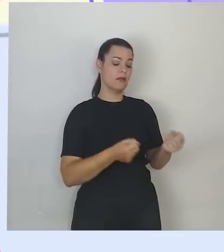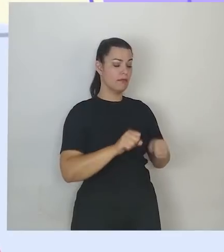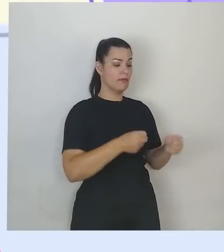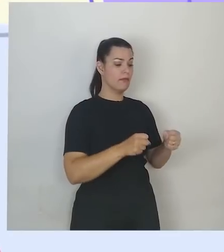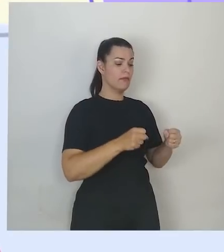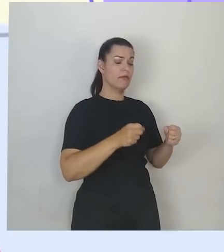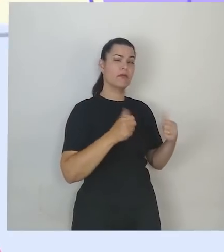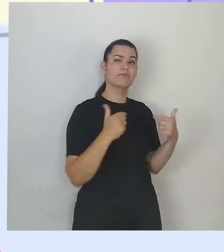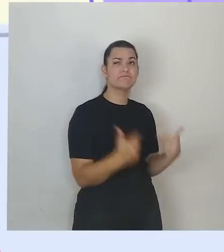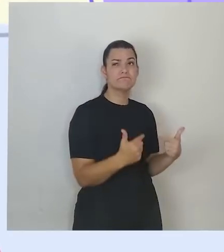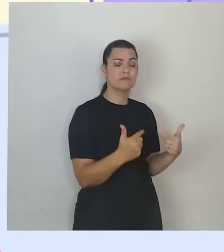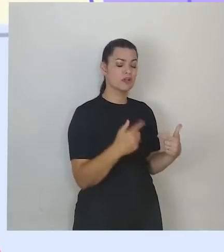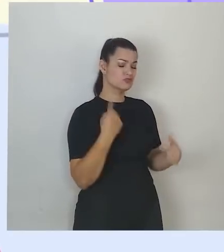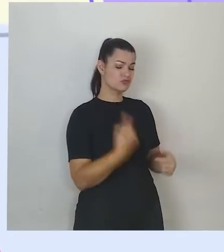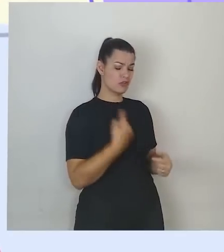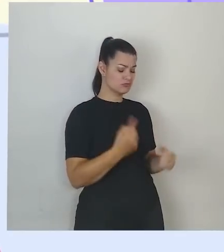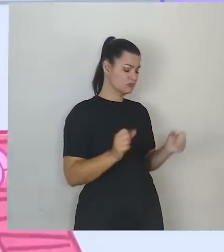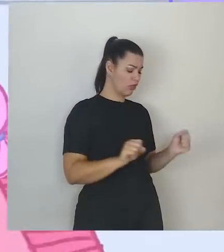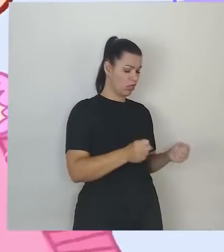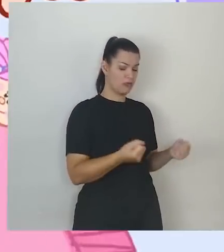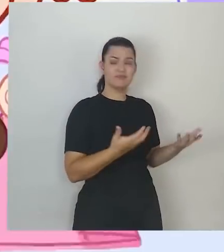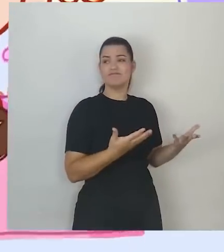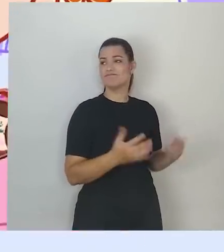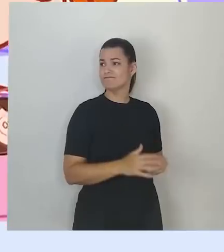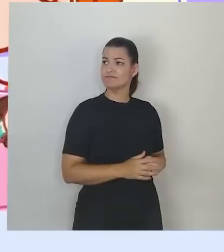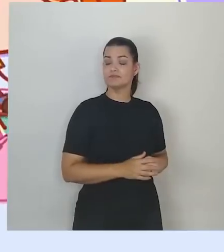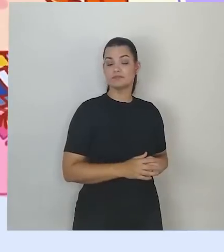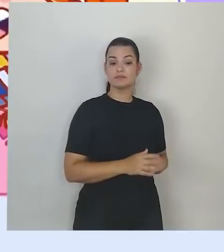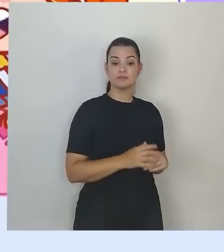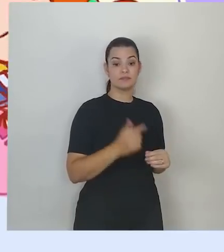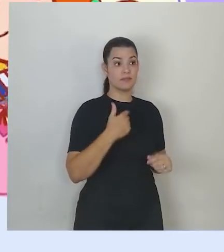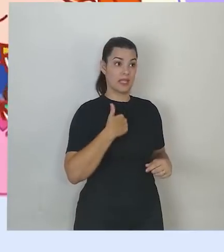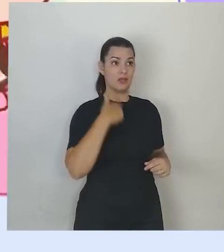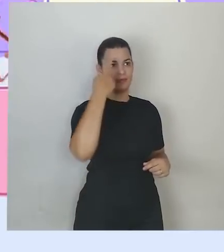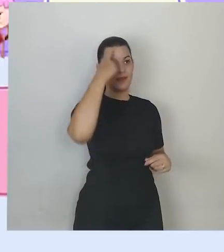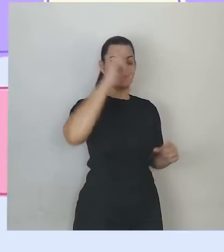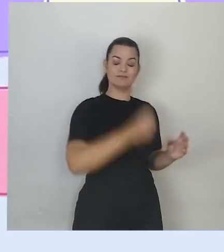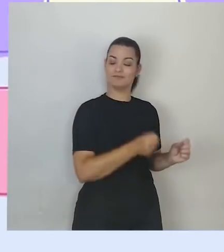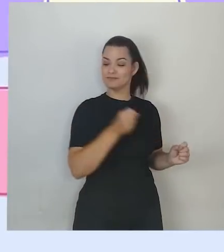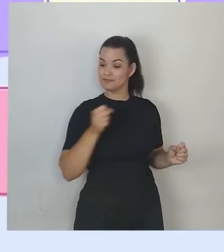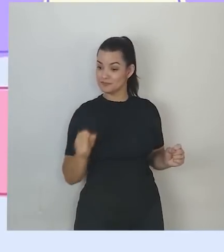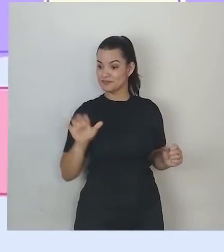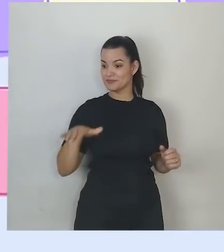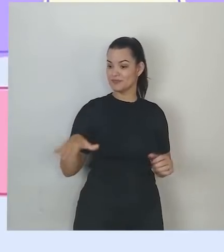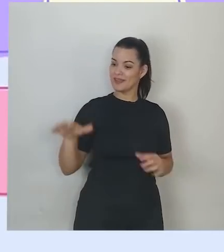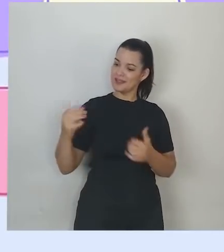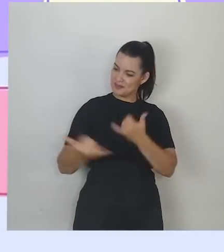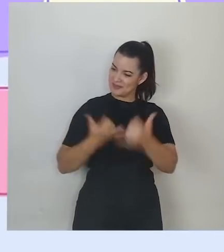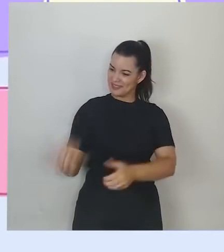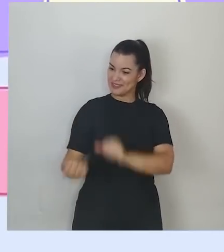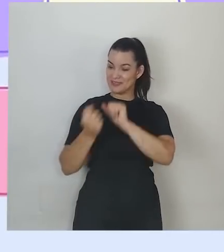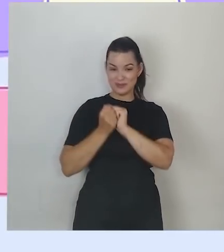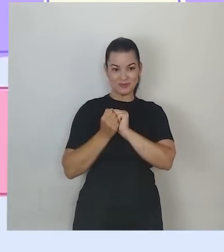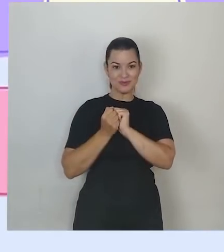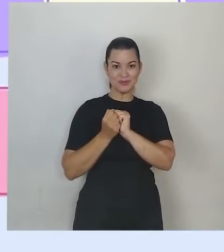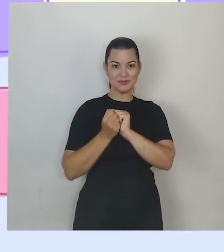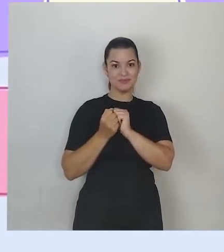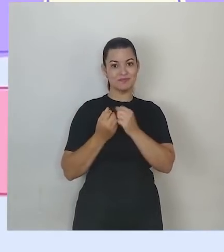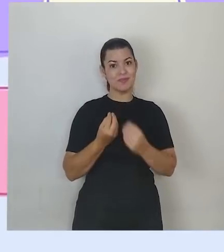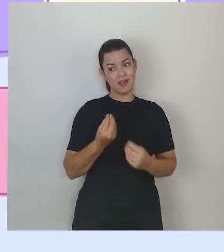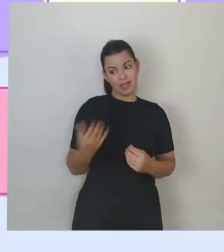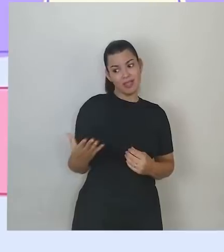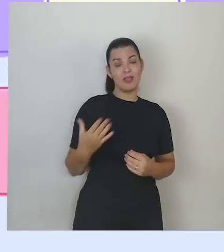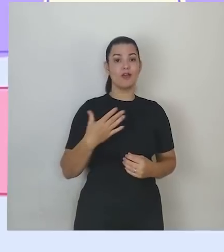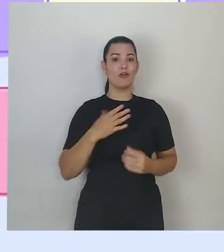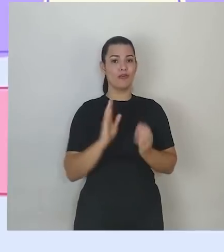Mas estava muito chato brincar sozinha. E eu falei para o Dani brincar comigo. Eu